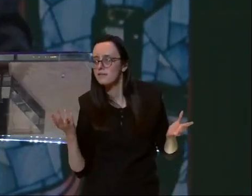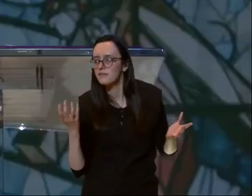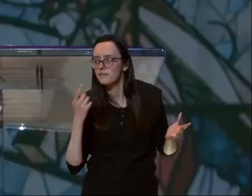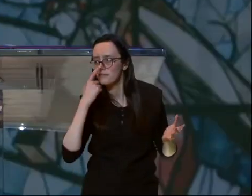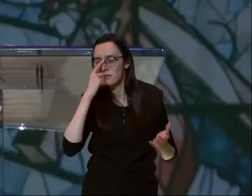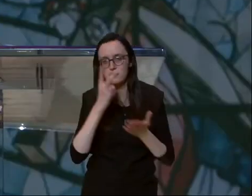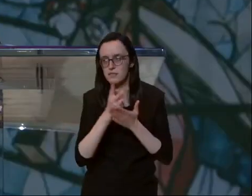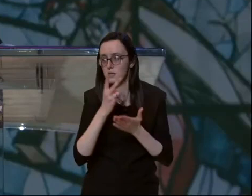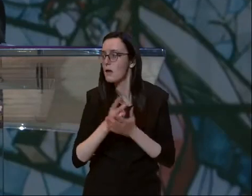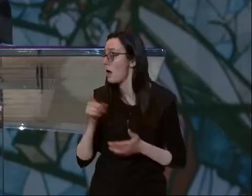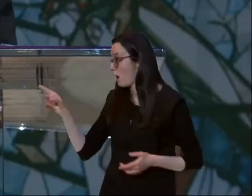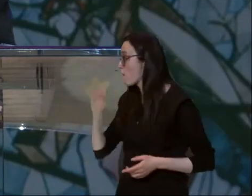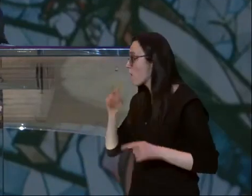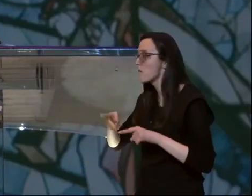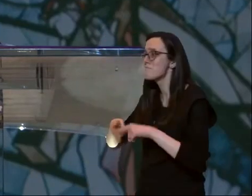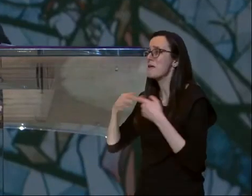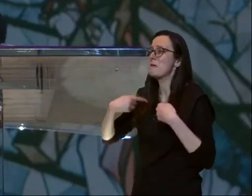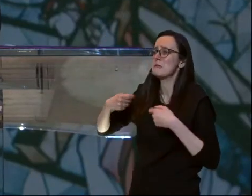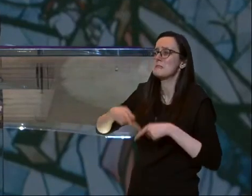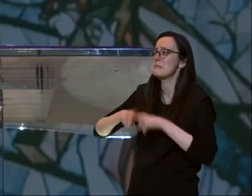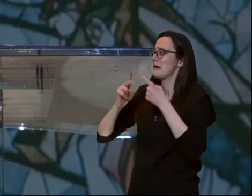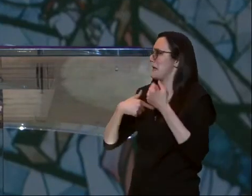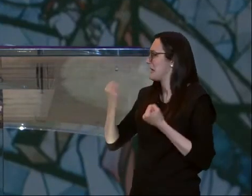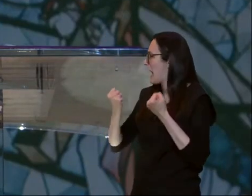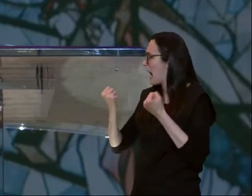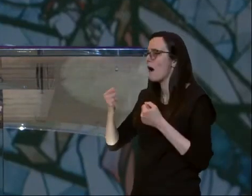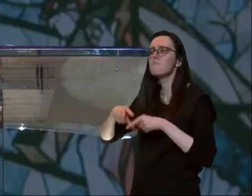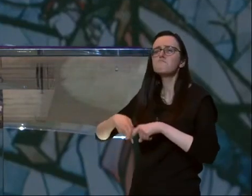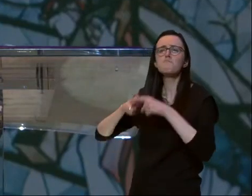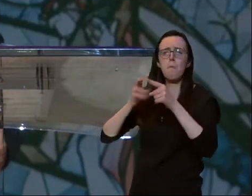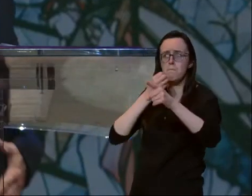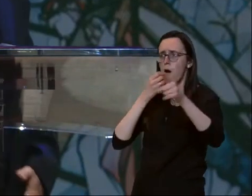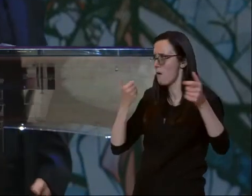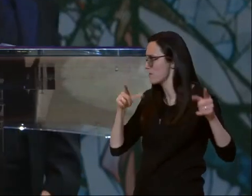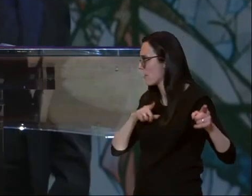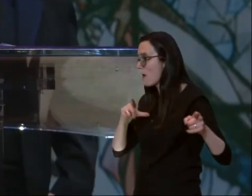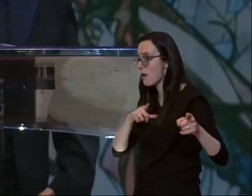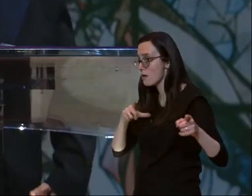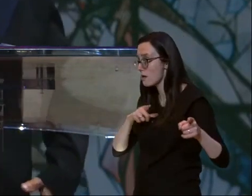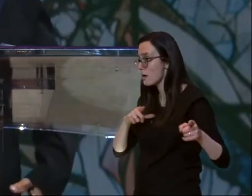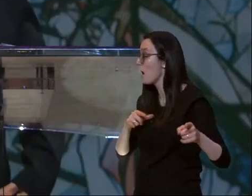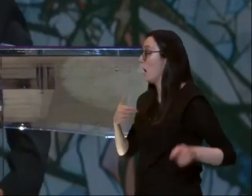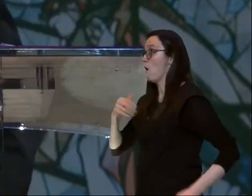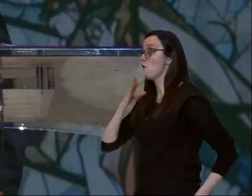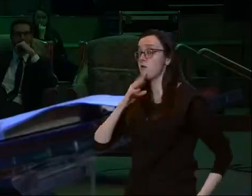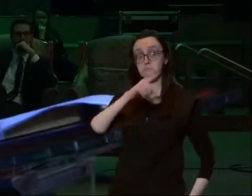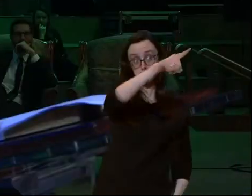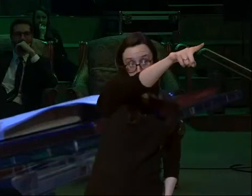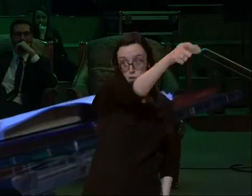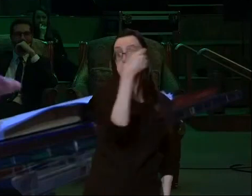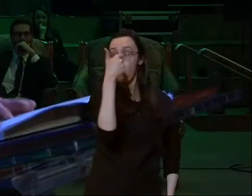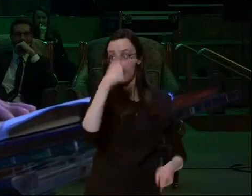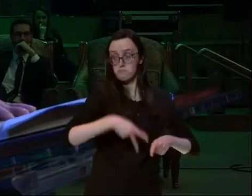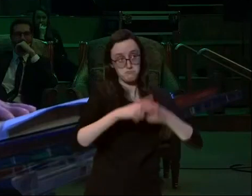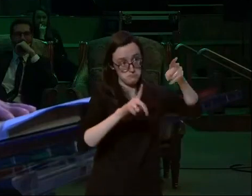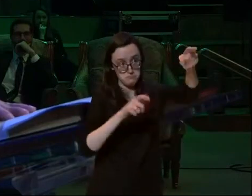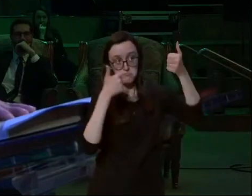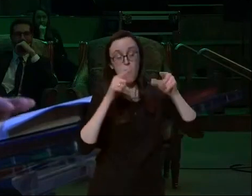Você conhece o mecânico bom? Ah, conheço. Fulano de tal, um mecânico maravilhoso. Mas,